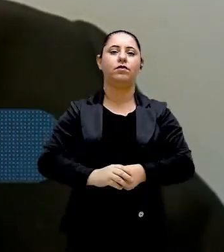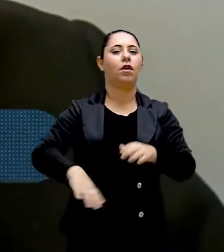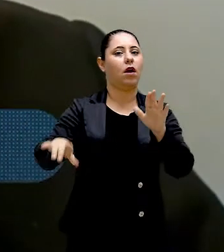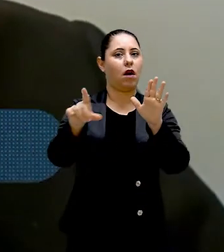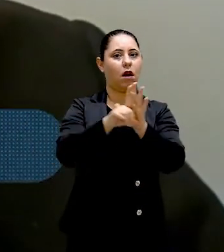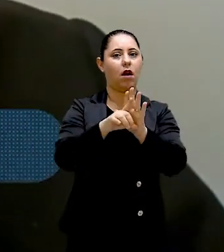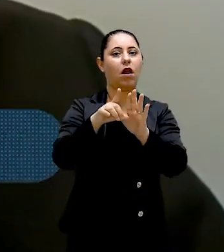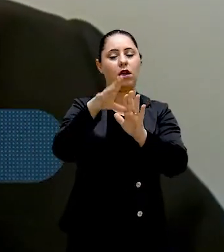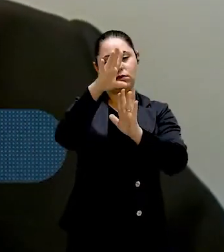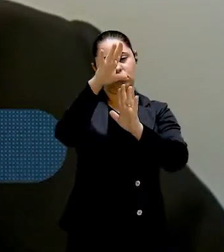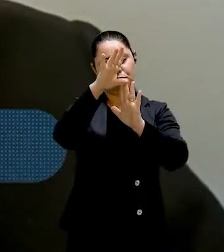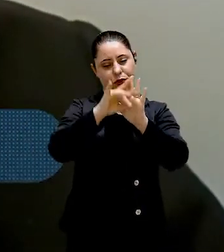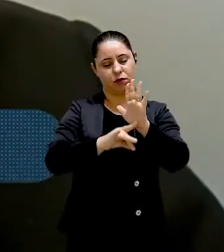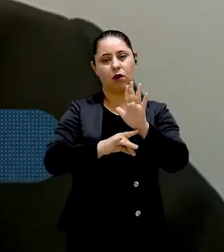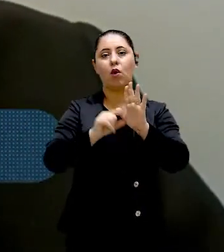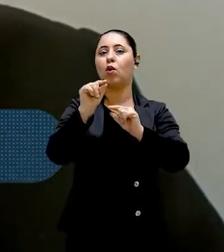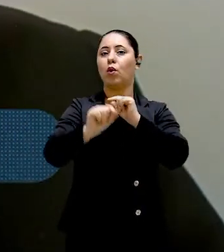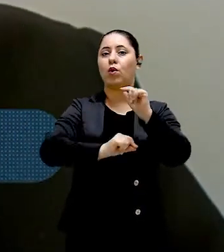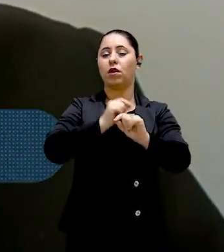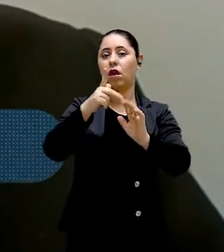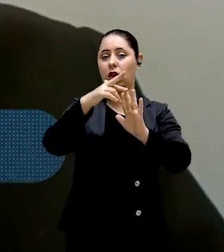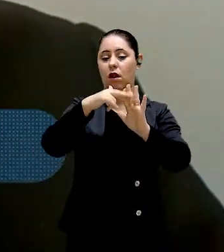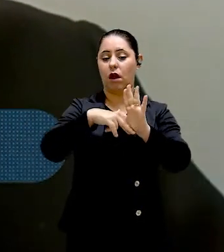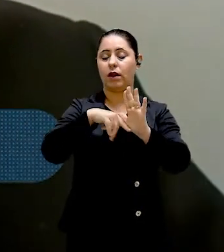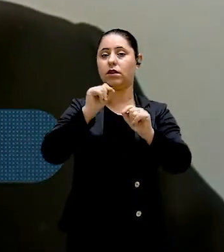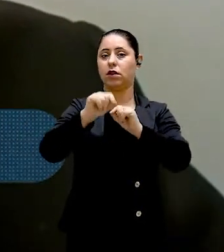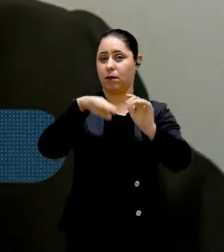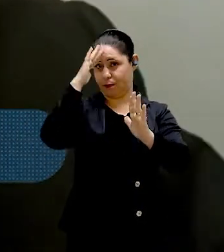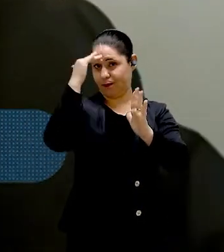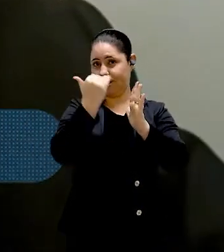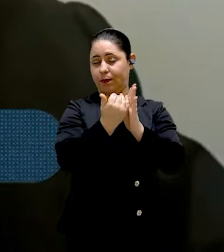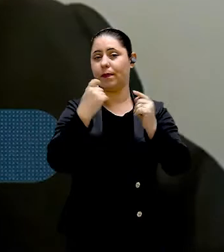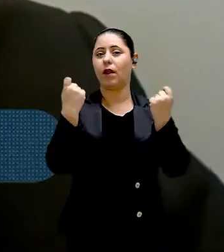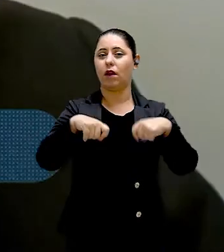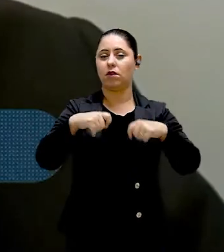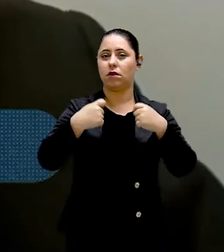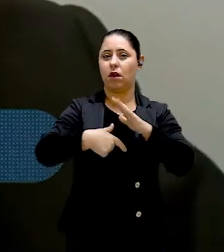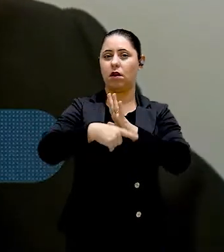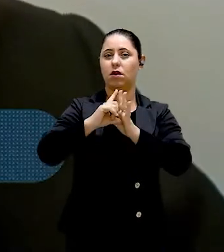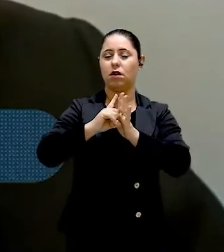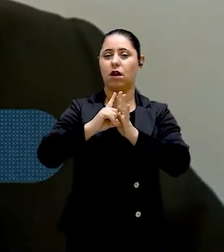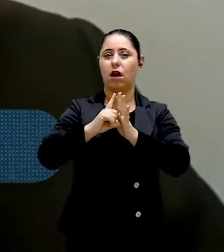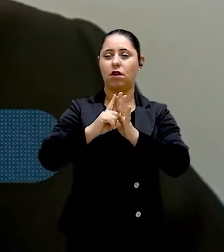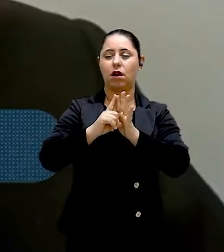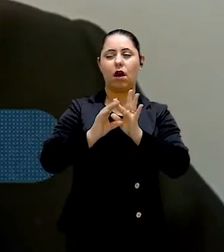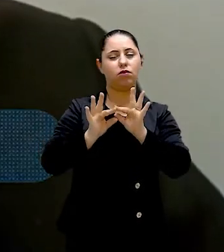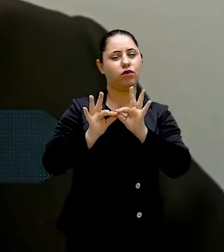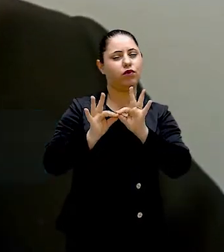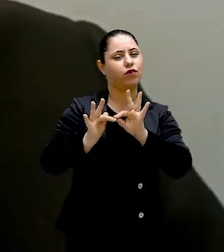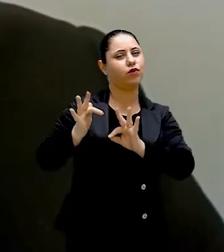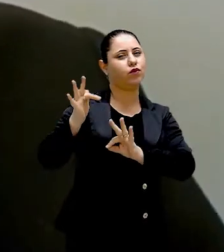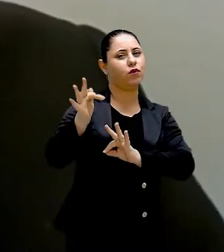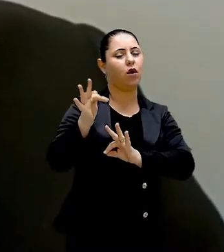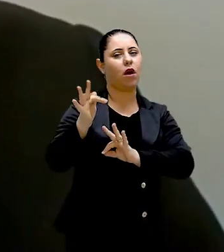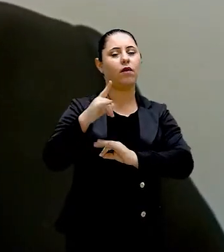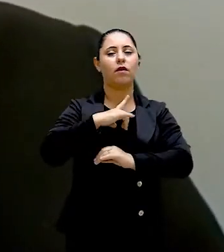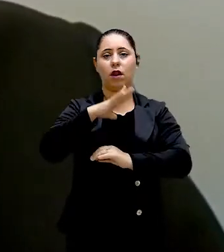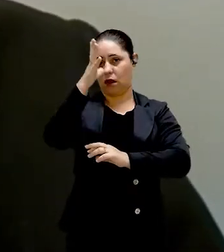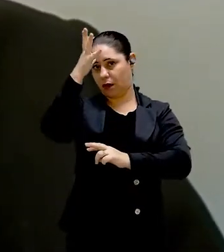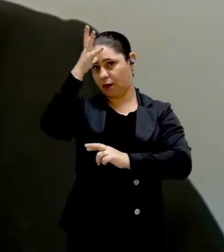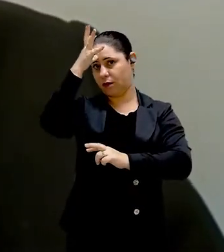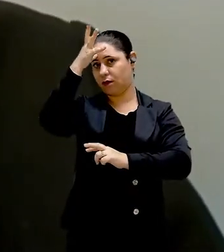estabelece parâmetros e diretrizes que, a longo prazo, resultará